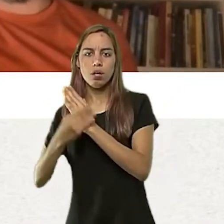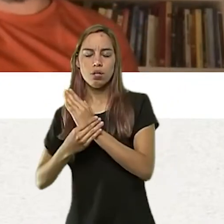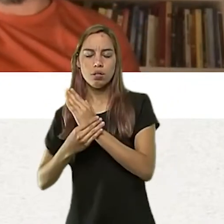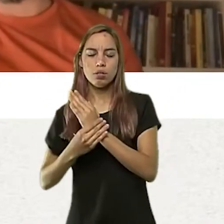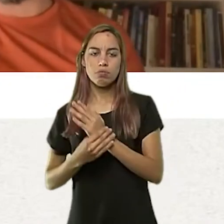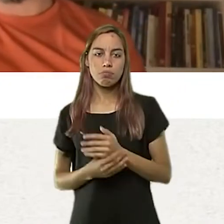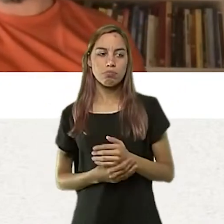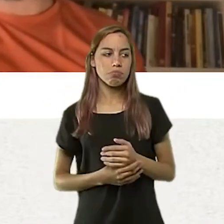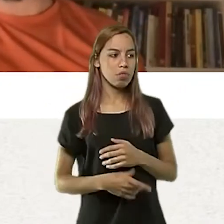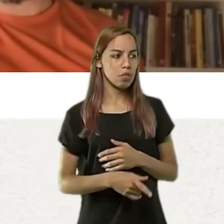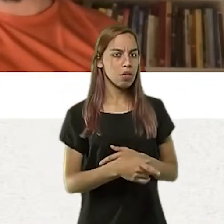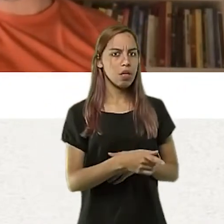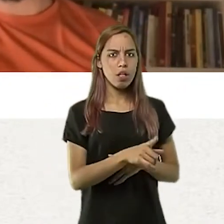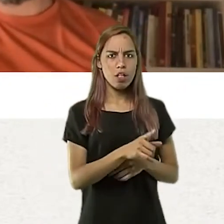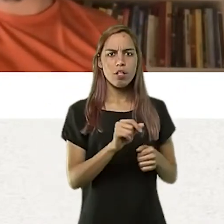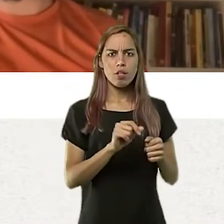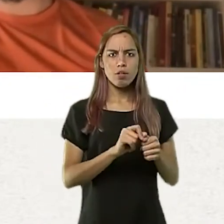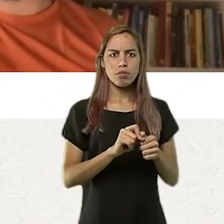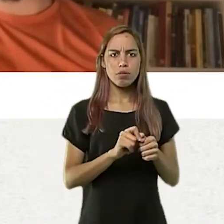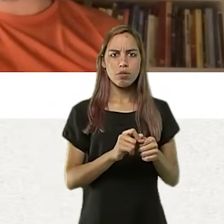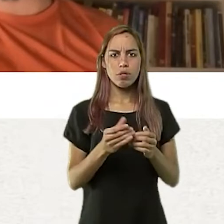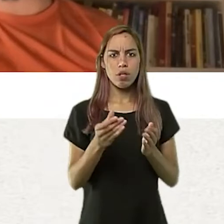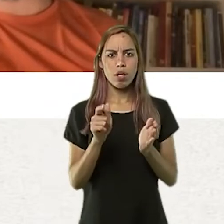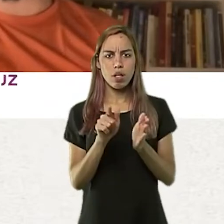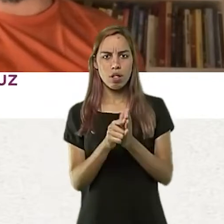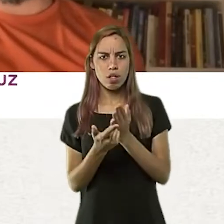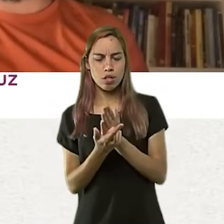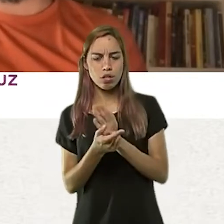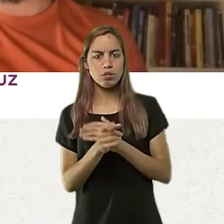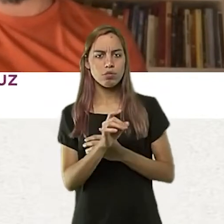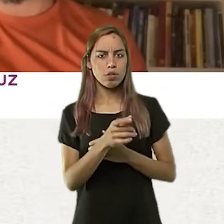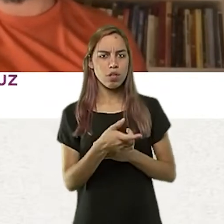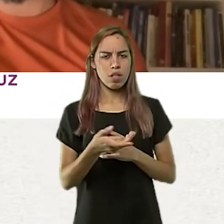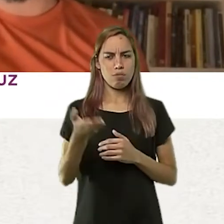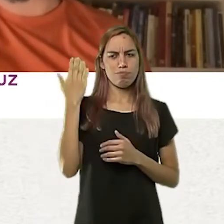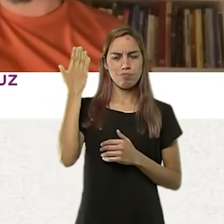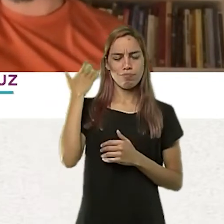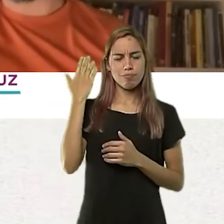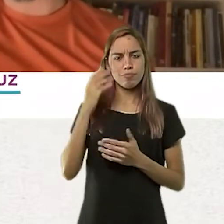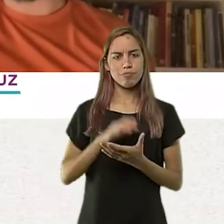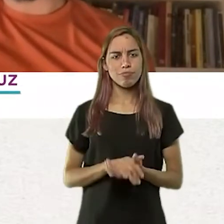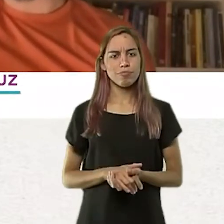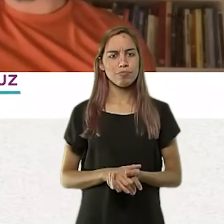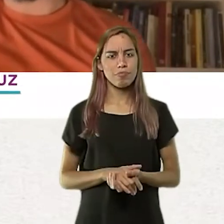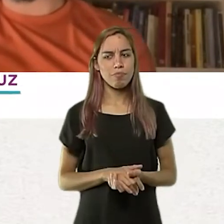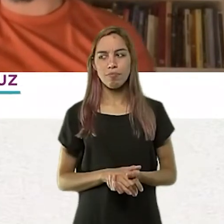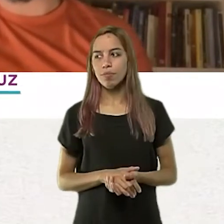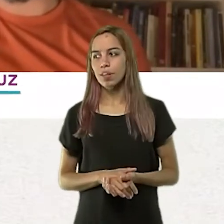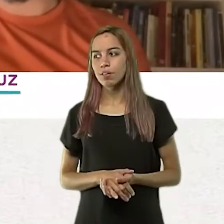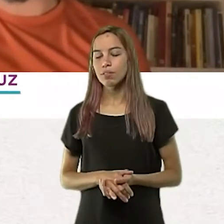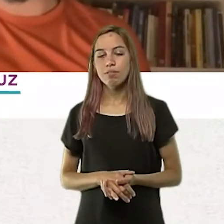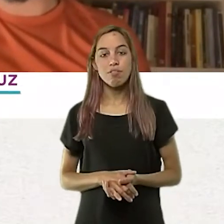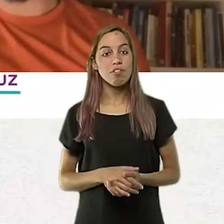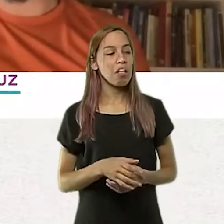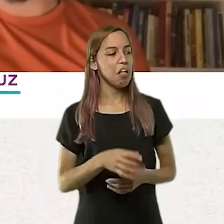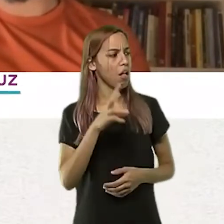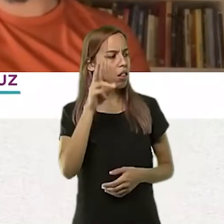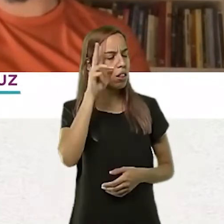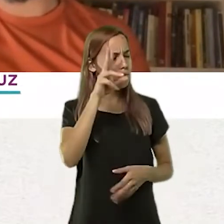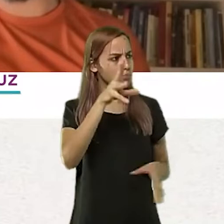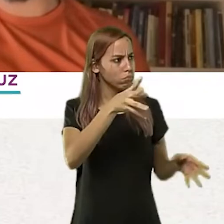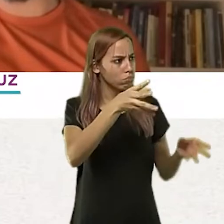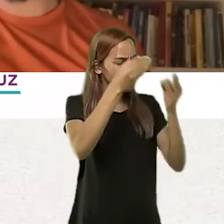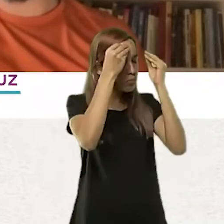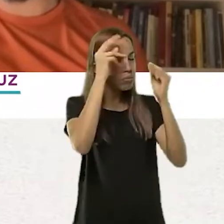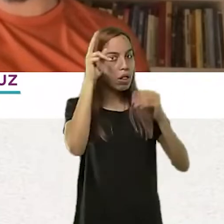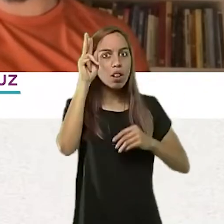revista Veja na época. Olha que engraçado você falar do Milor. Muito bom. Que eu estava pensando nesse momento, lembrei agora desse momento dele